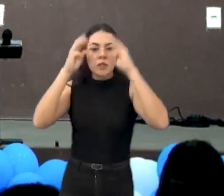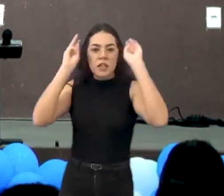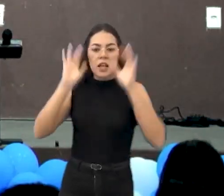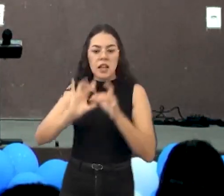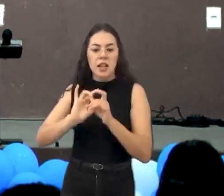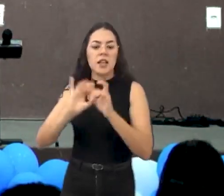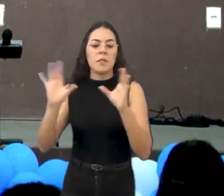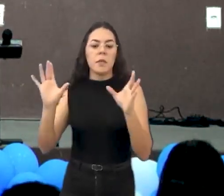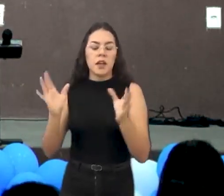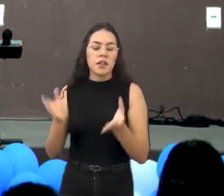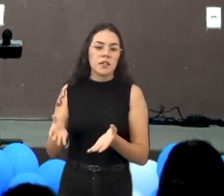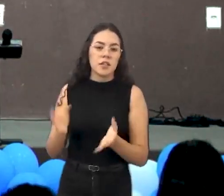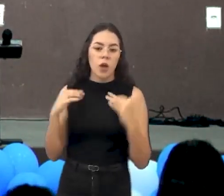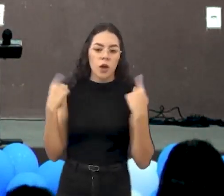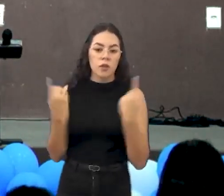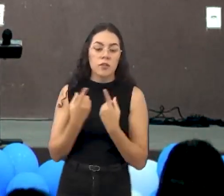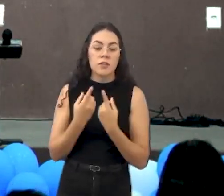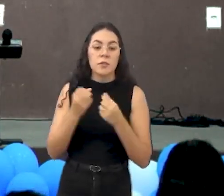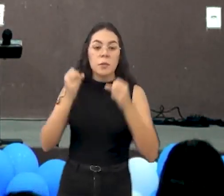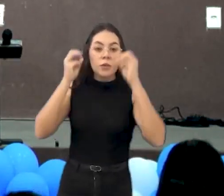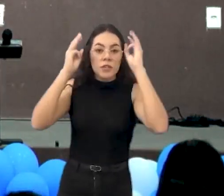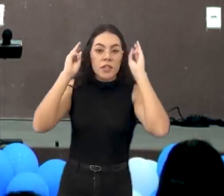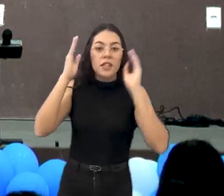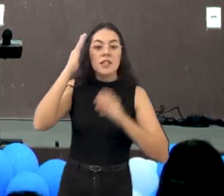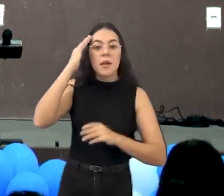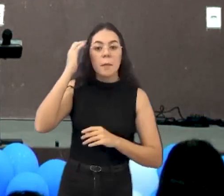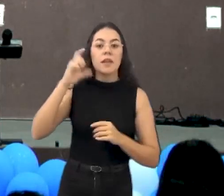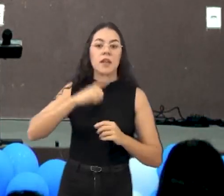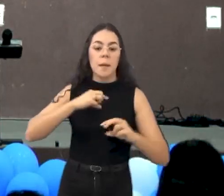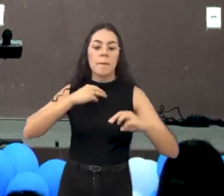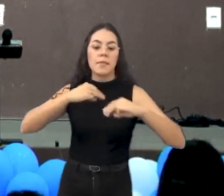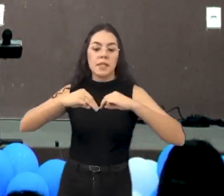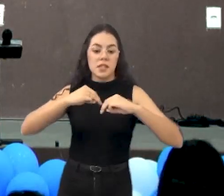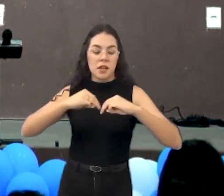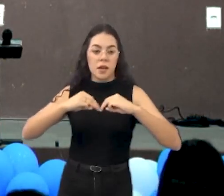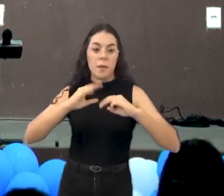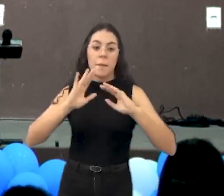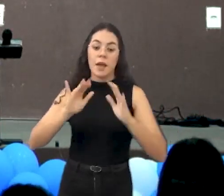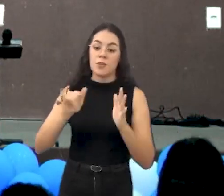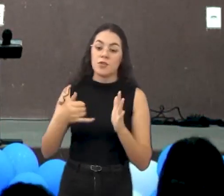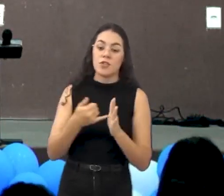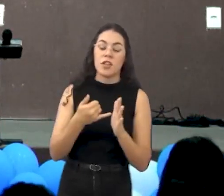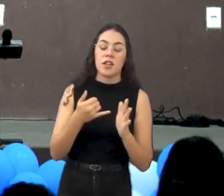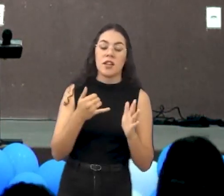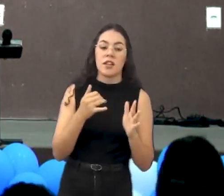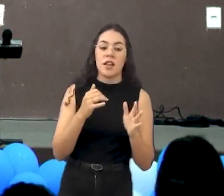lá. Moisés sabia que tinha uma missão, mas estava fazendo do jeito errado.